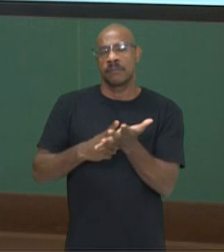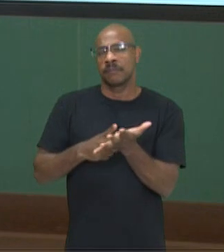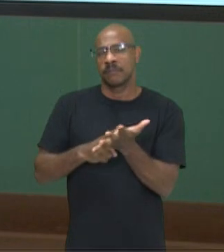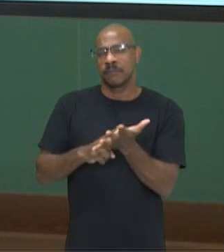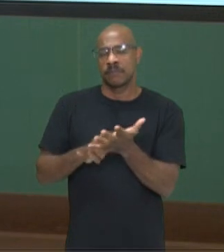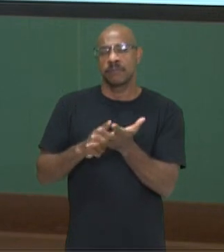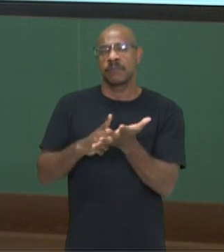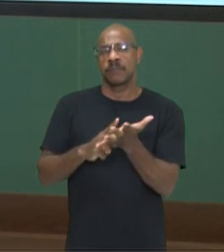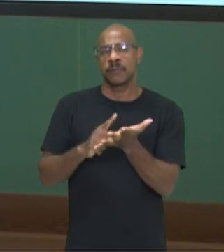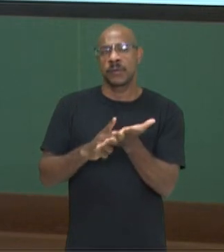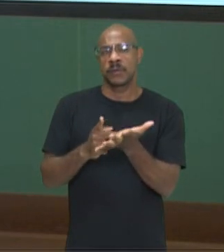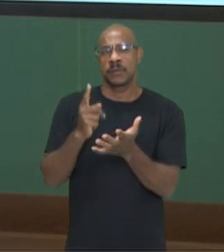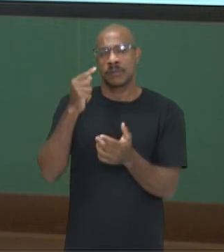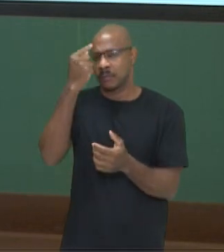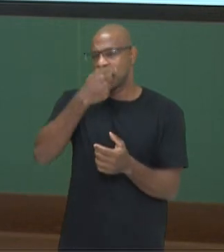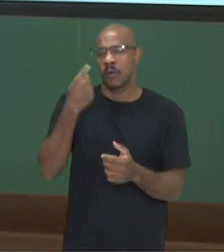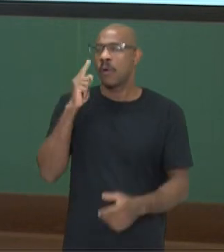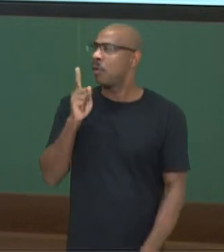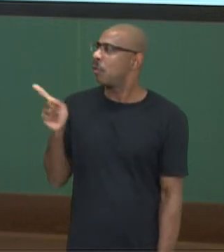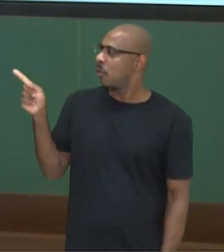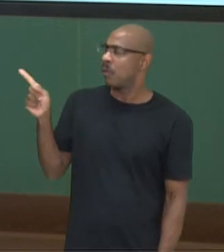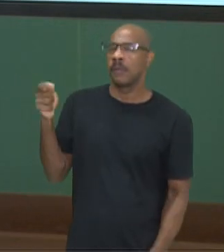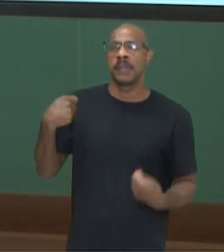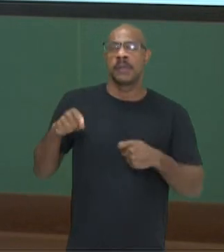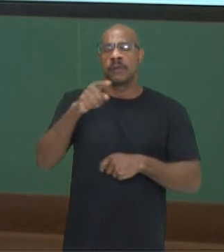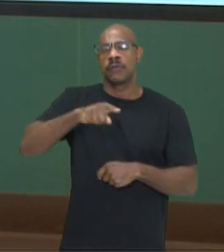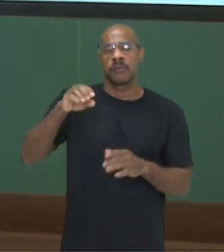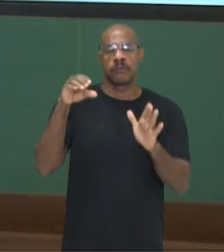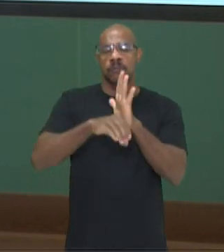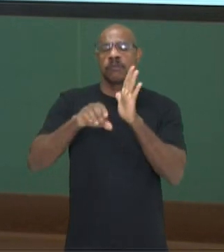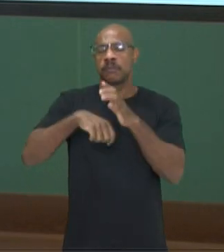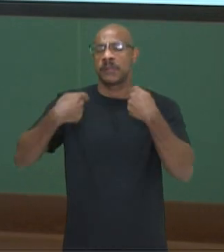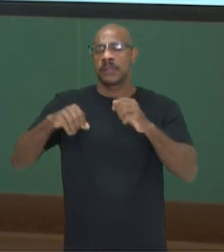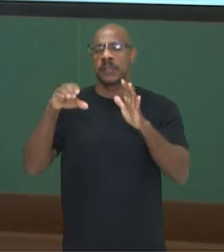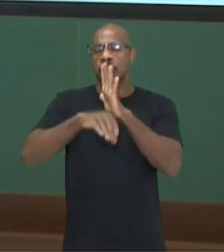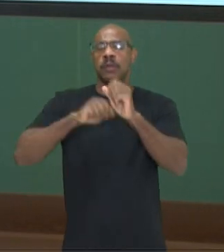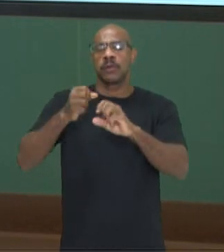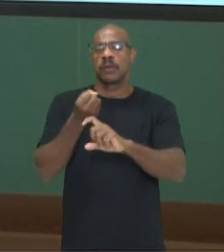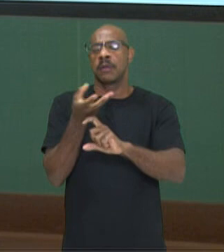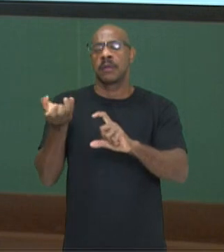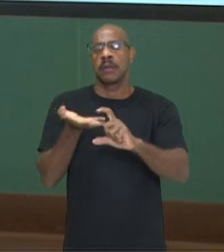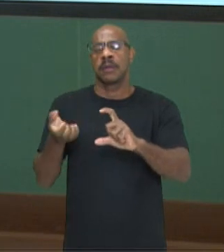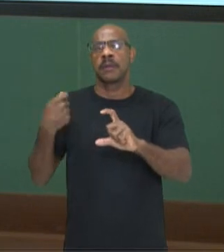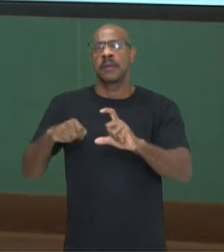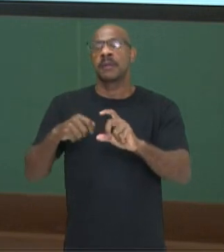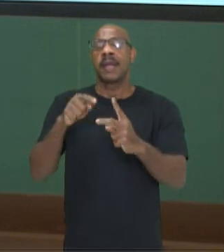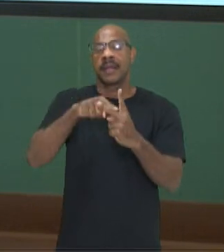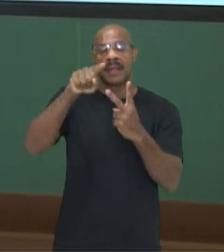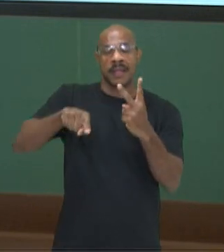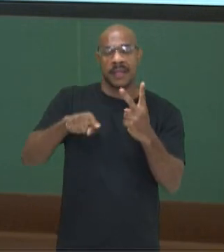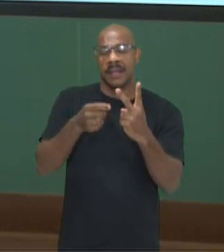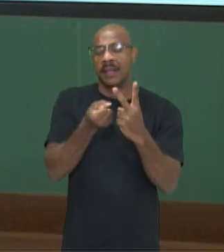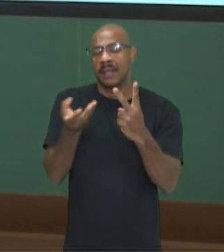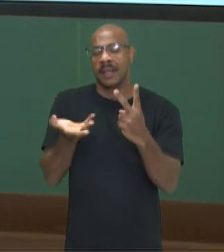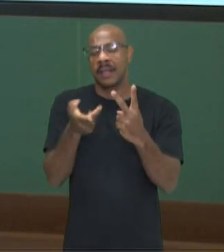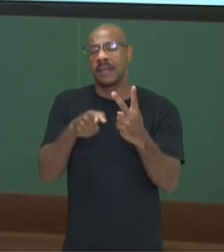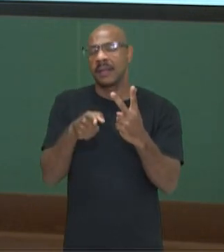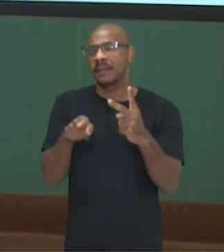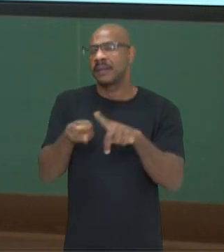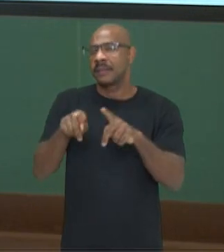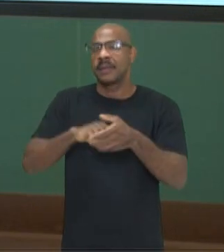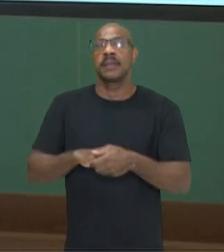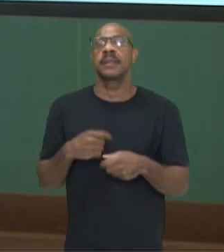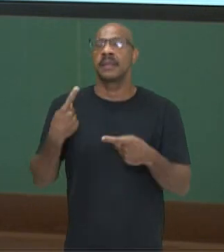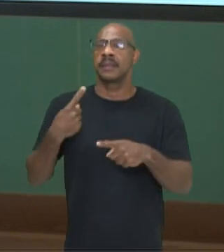esse relógio, nós teríamos que saber o conceito de raiz quadrada. Para isso, você também tem que lembrar